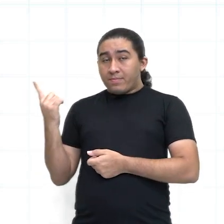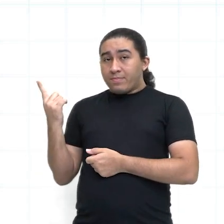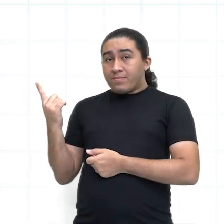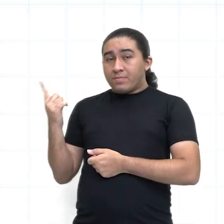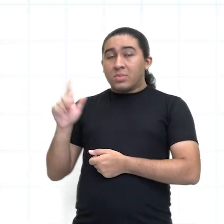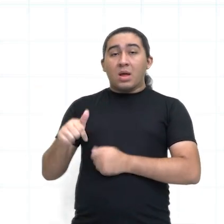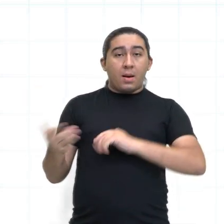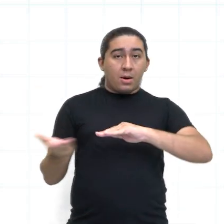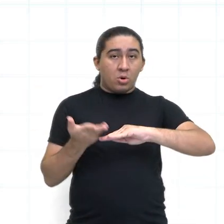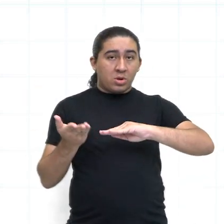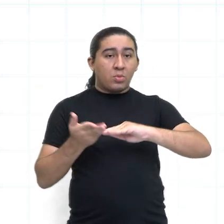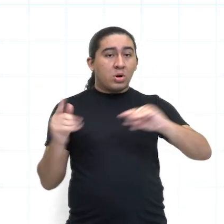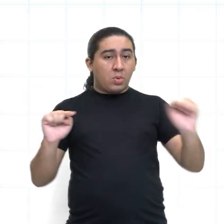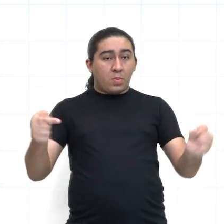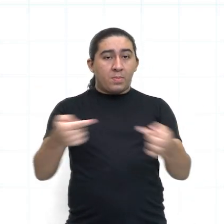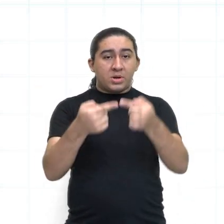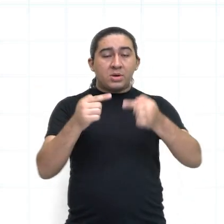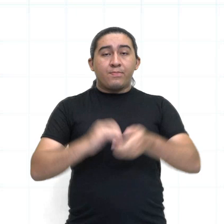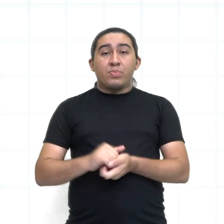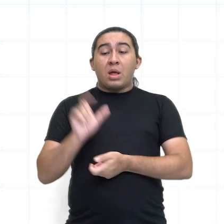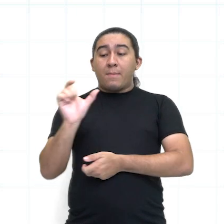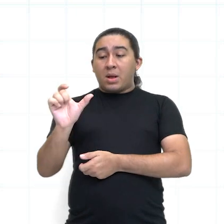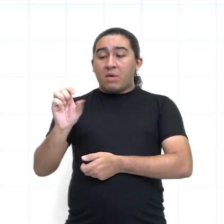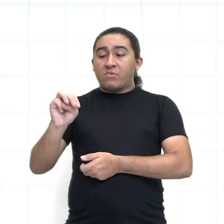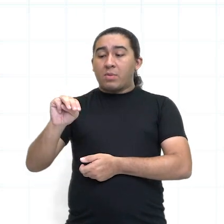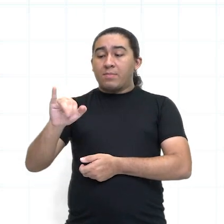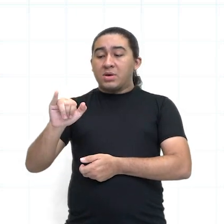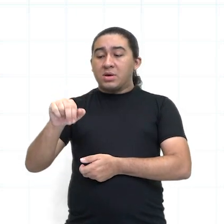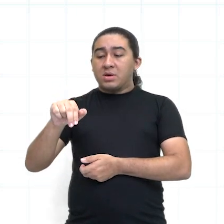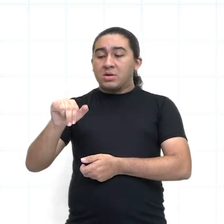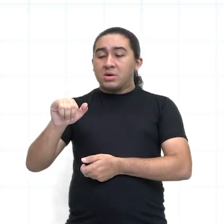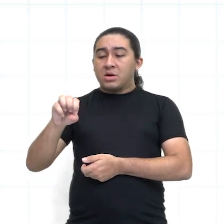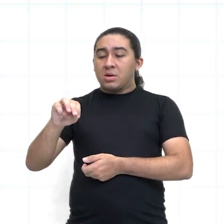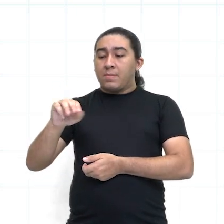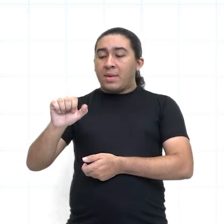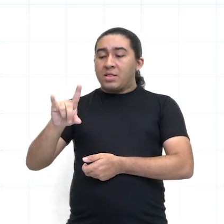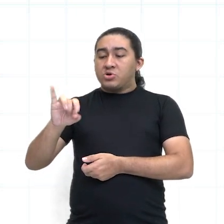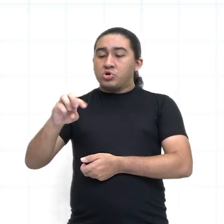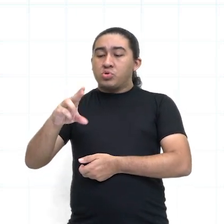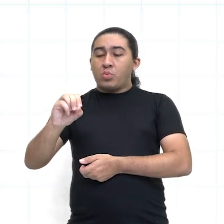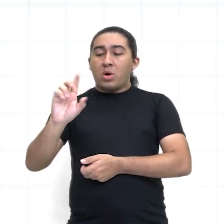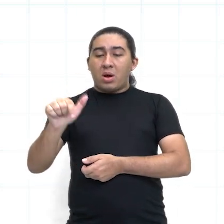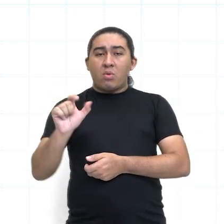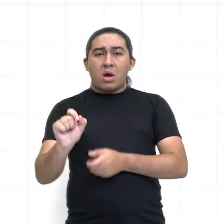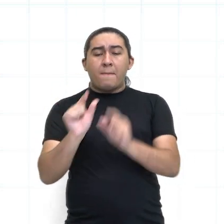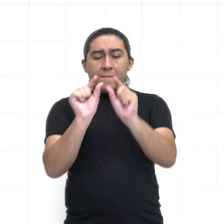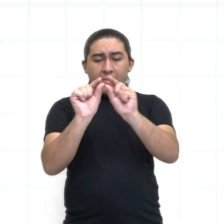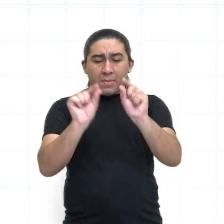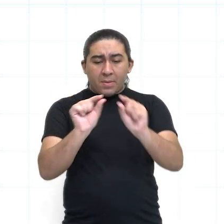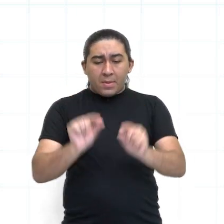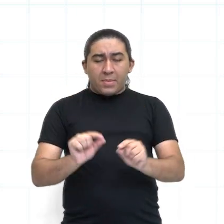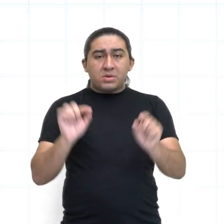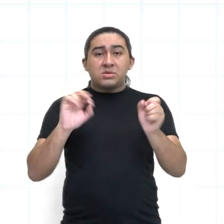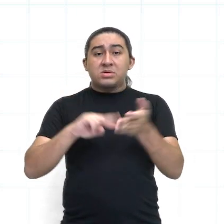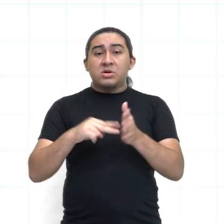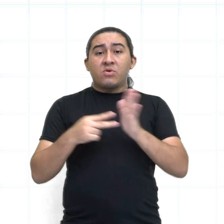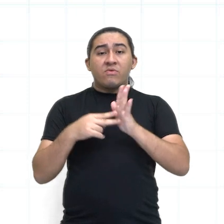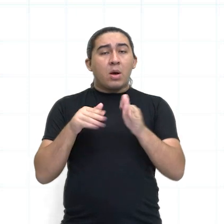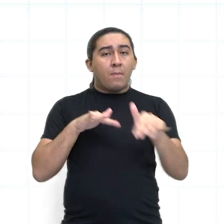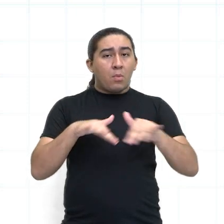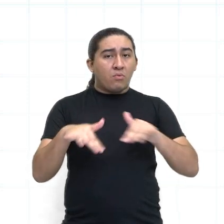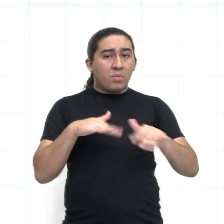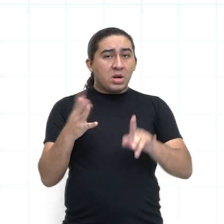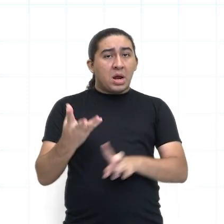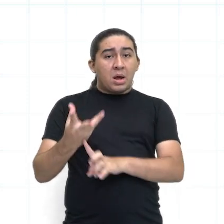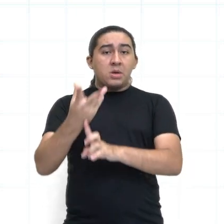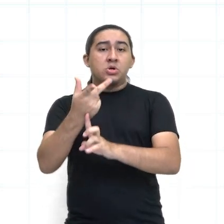arte contemporânea. A palavra minimalismo se refere a uma série de movimentos